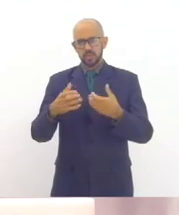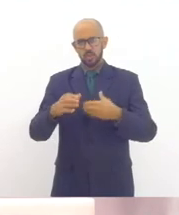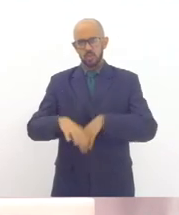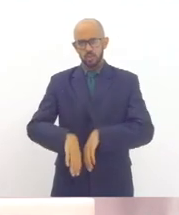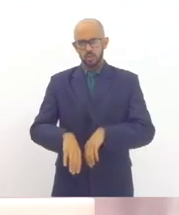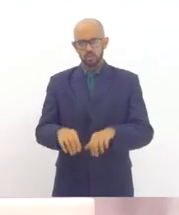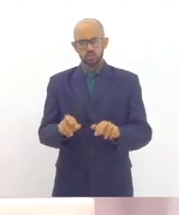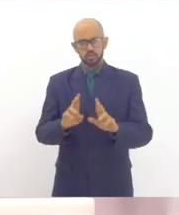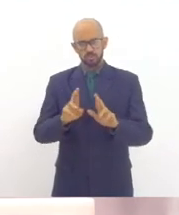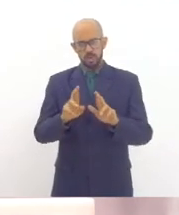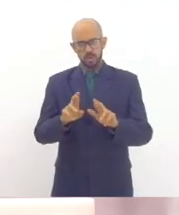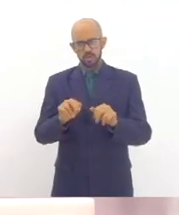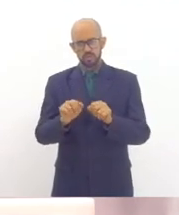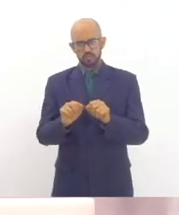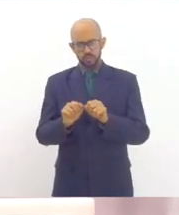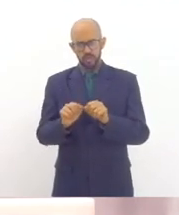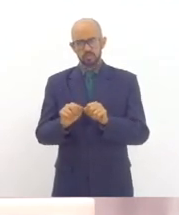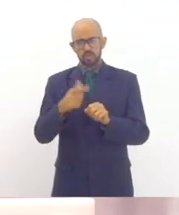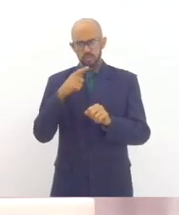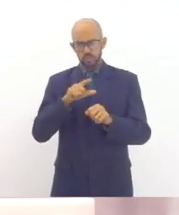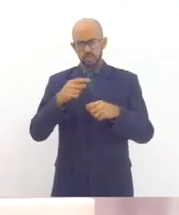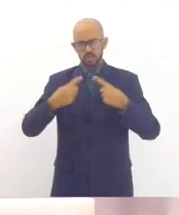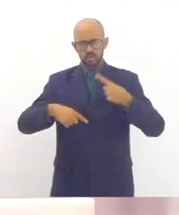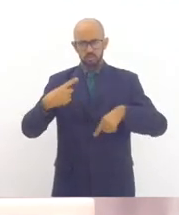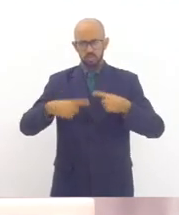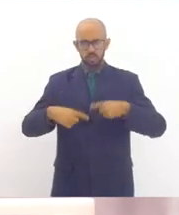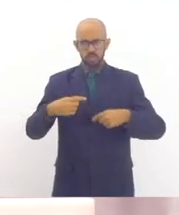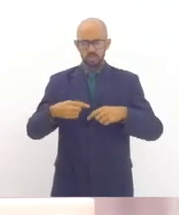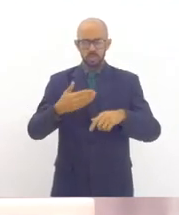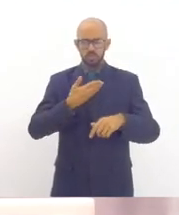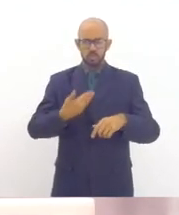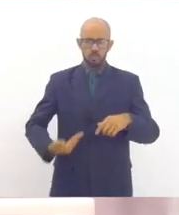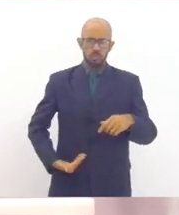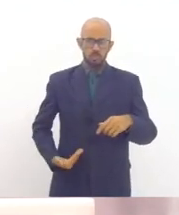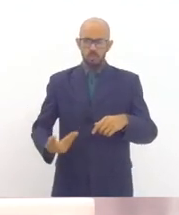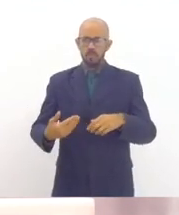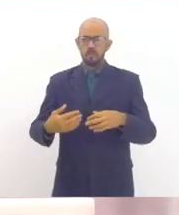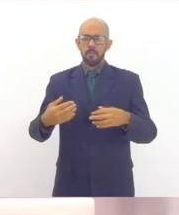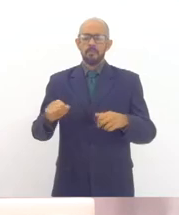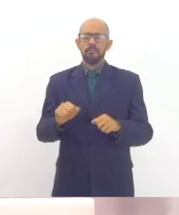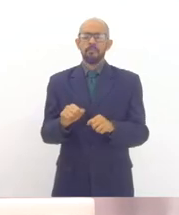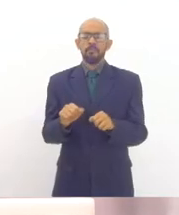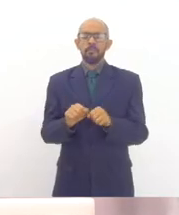realize para que essas políticas públicas estejam mais consolidadas num corpo efetivo de profissionais.